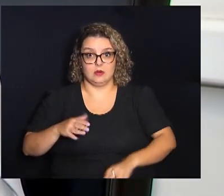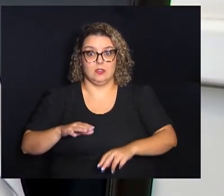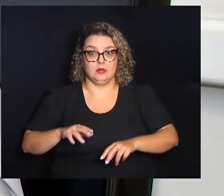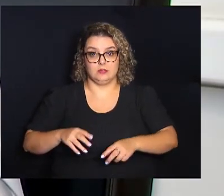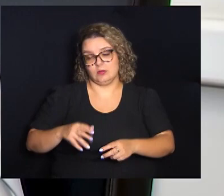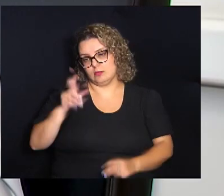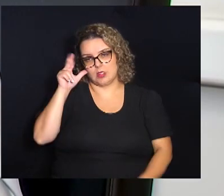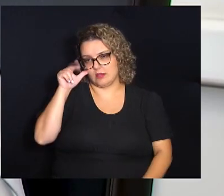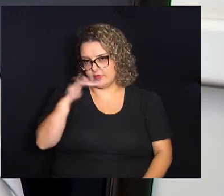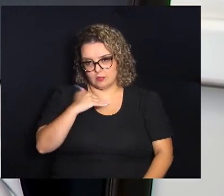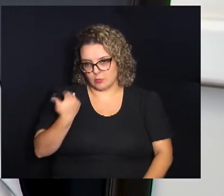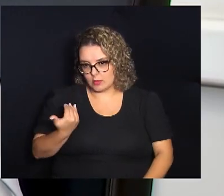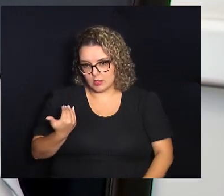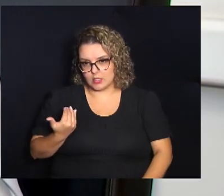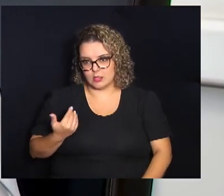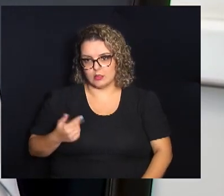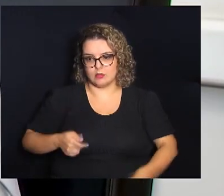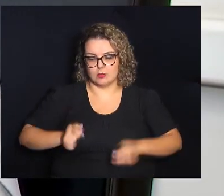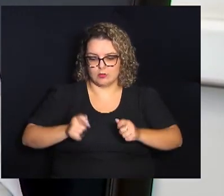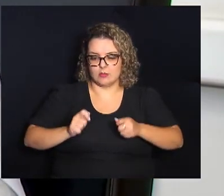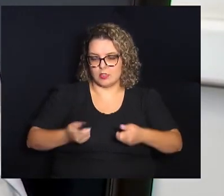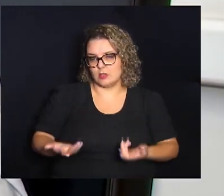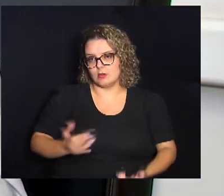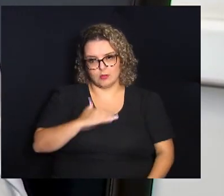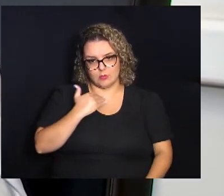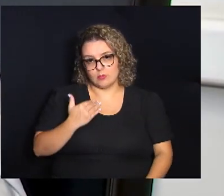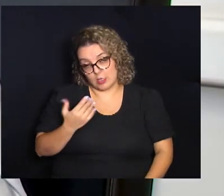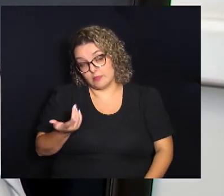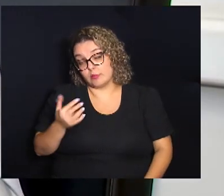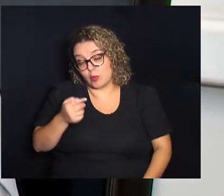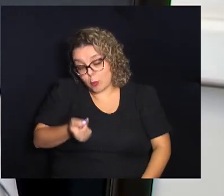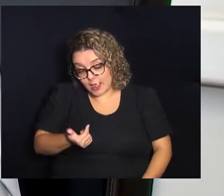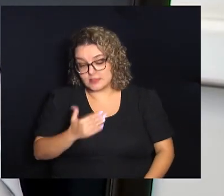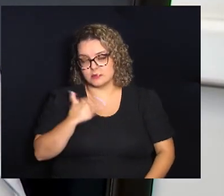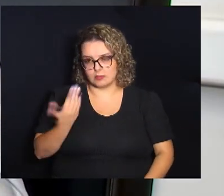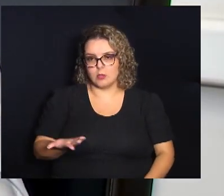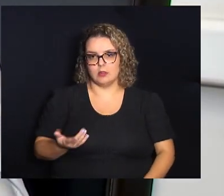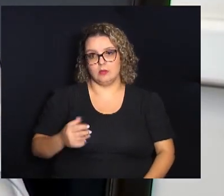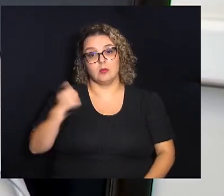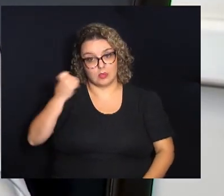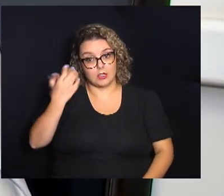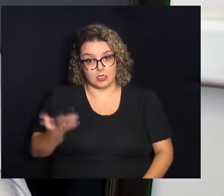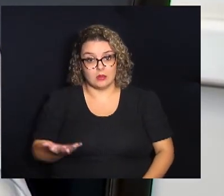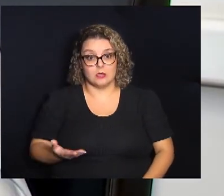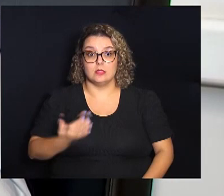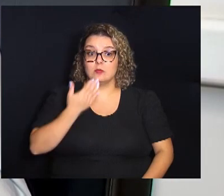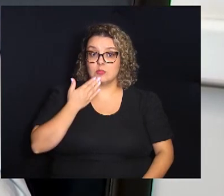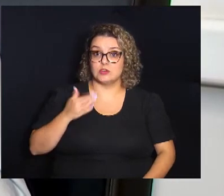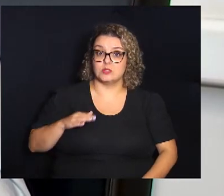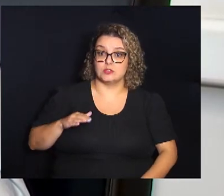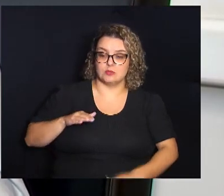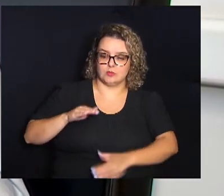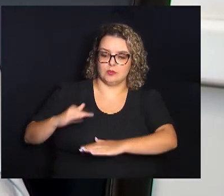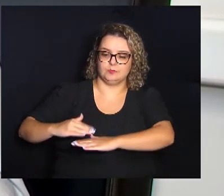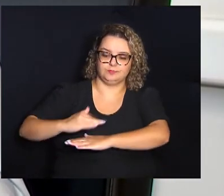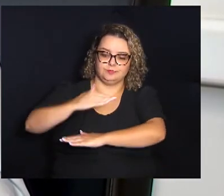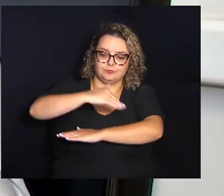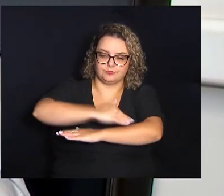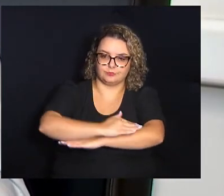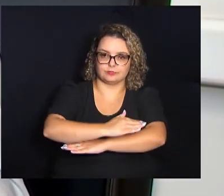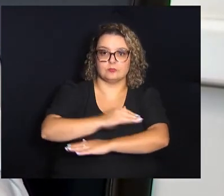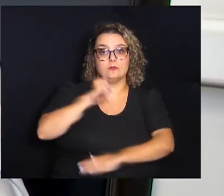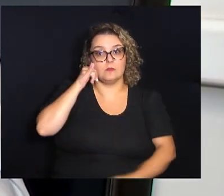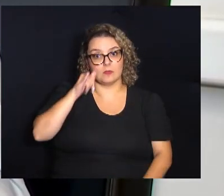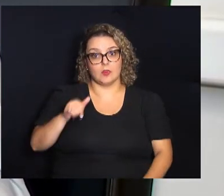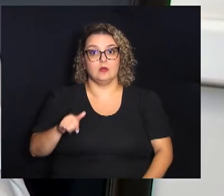machucado ali na CAN 127. Então, para evitar esse tipo também de acidente, pedimos os redutores e para evitar o atropelamento